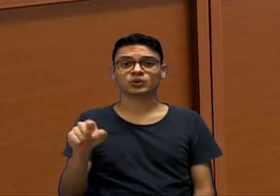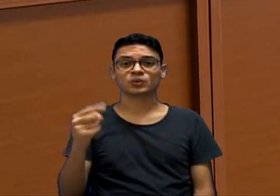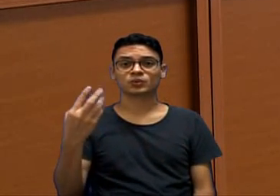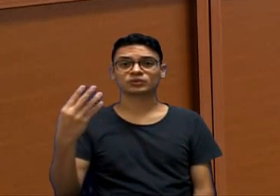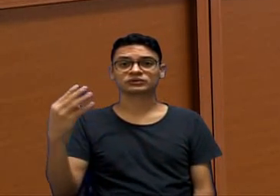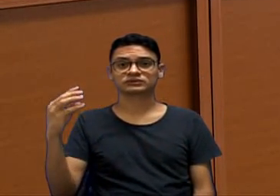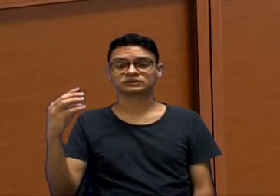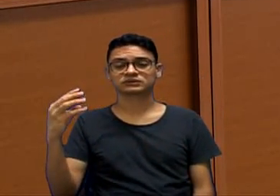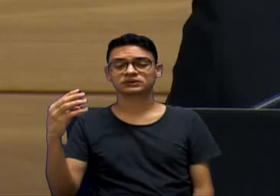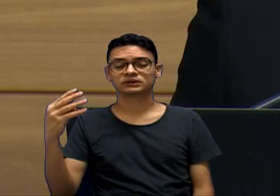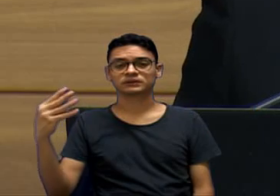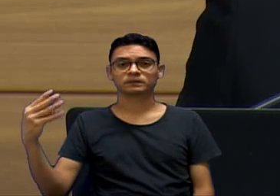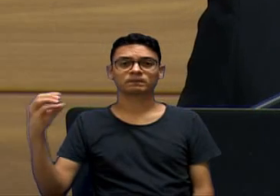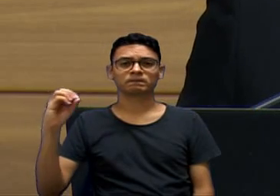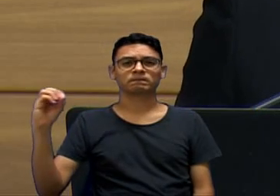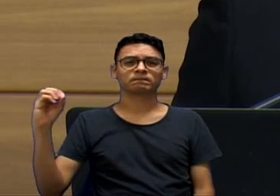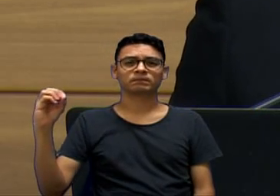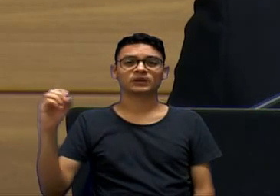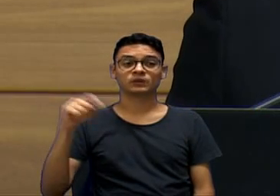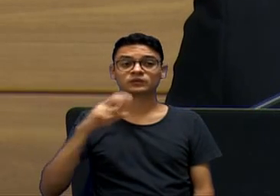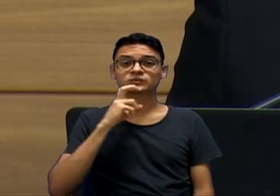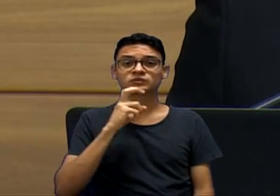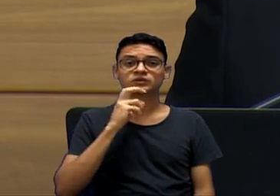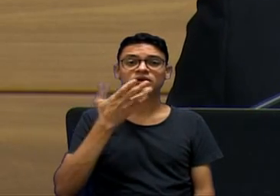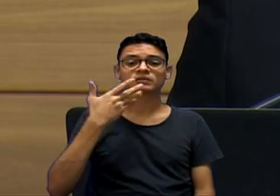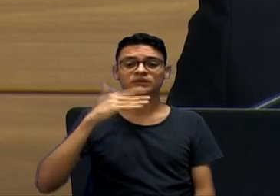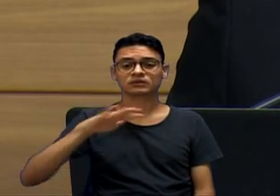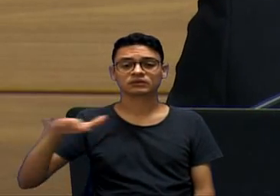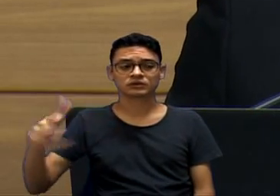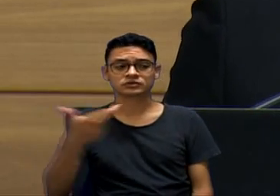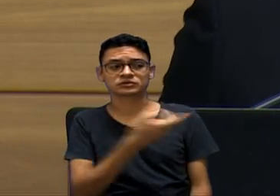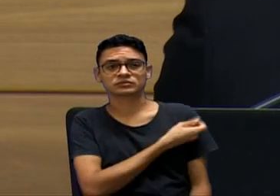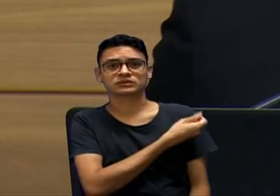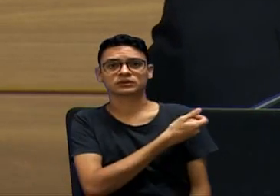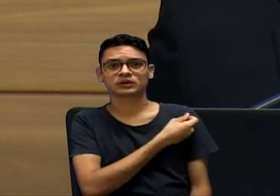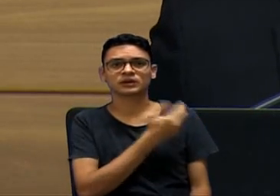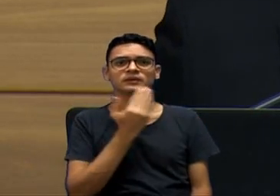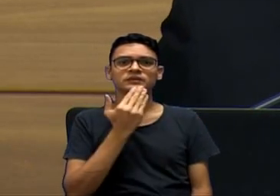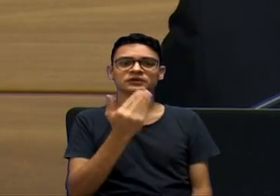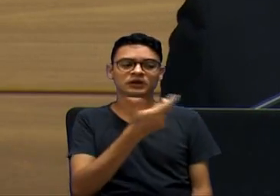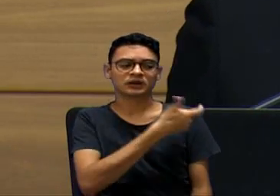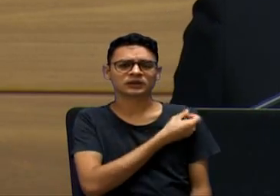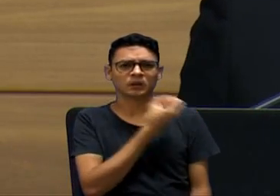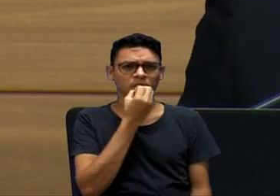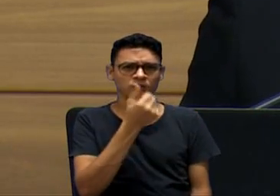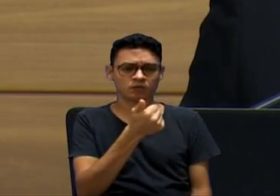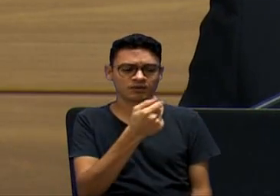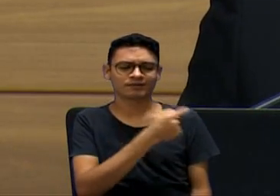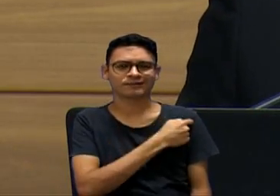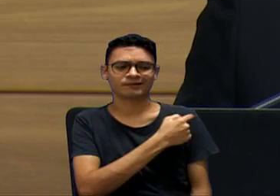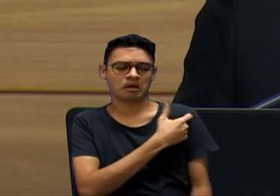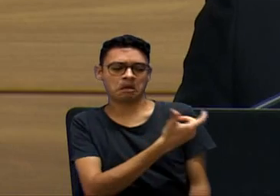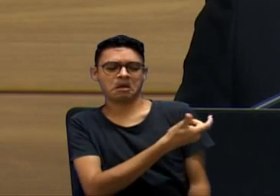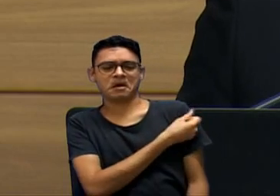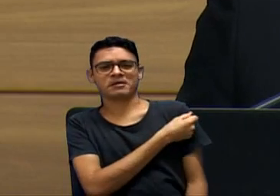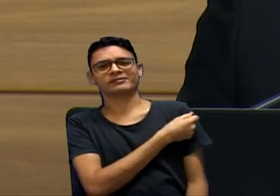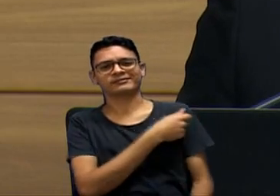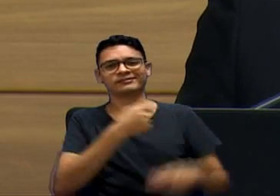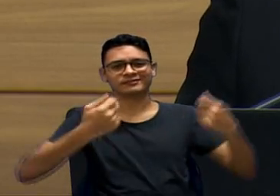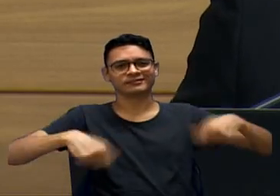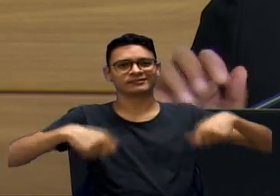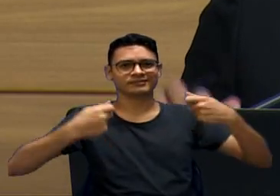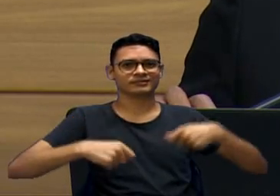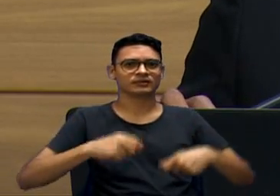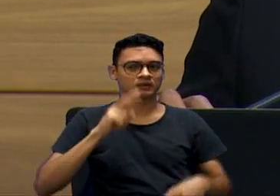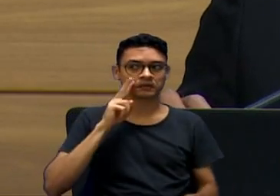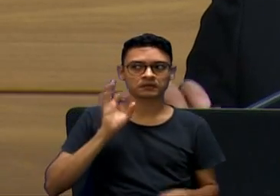1.443.000 crianças já vacinadas aqui em Sorocaba. E a gente pede que vacina boa é vacina no braço, né, vereador Vitão? né, as